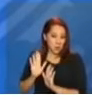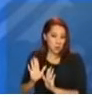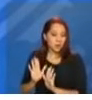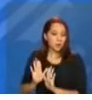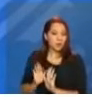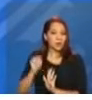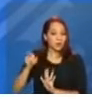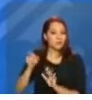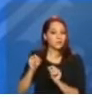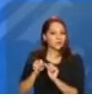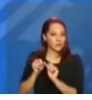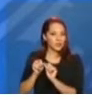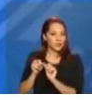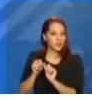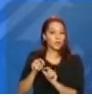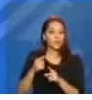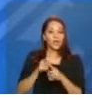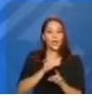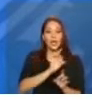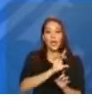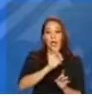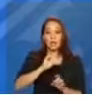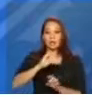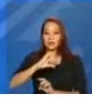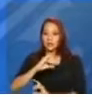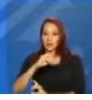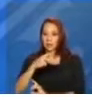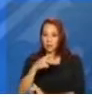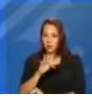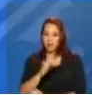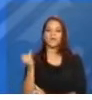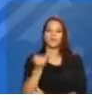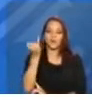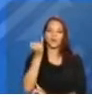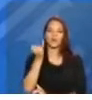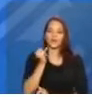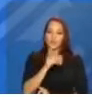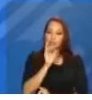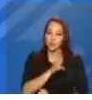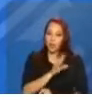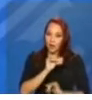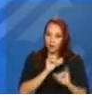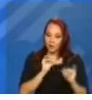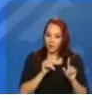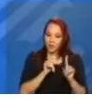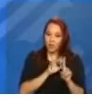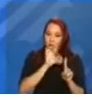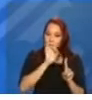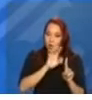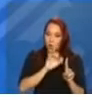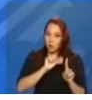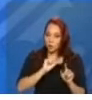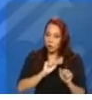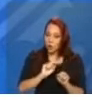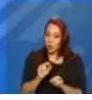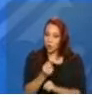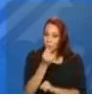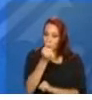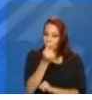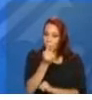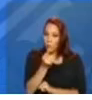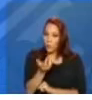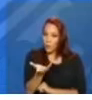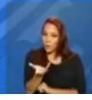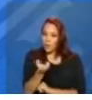e realizar, porque cada CPF, isso é um ponto importante, só pode ter um benefício. Ou